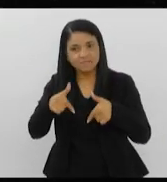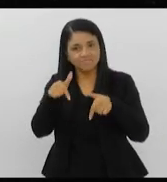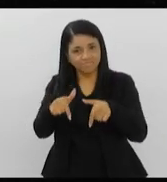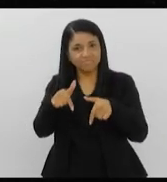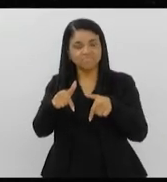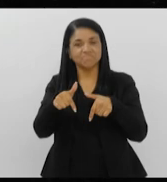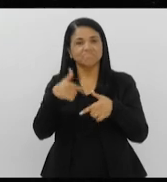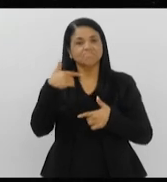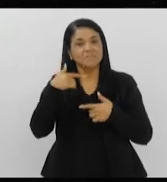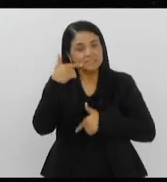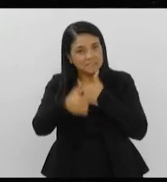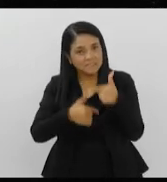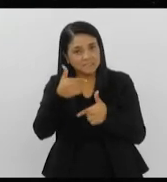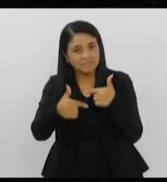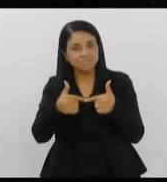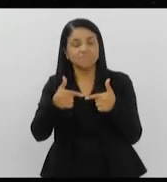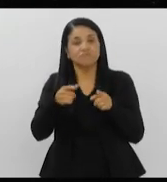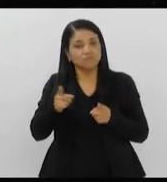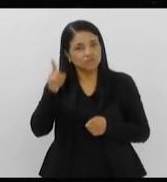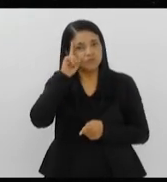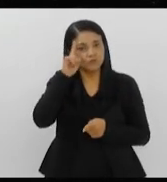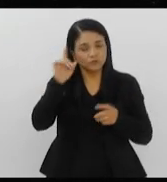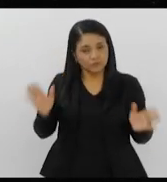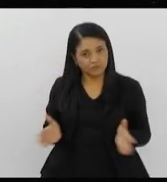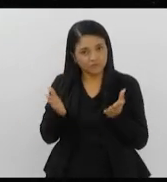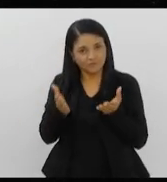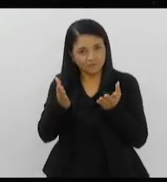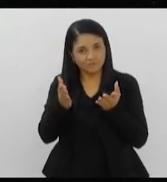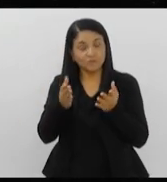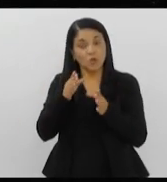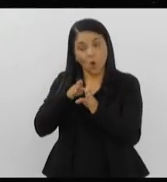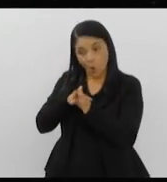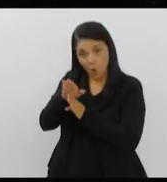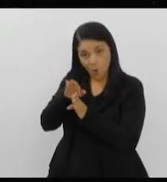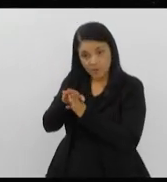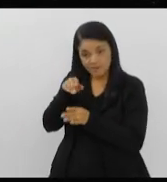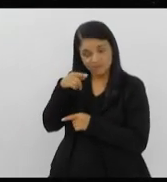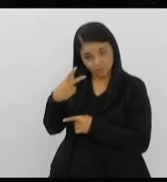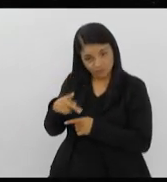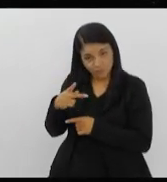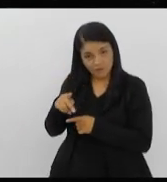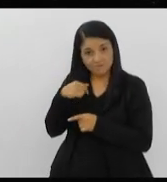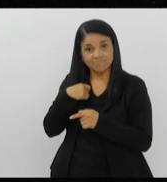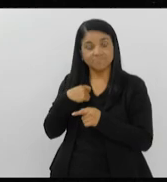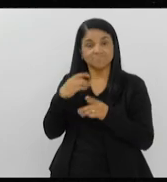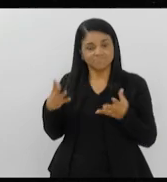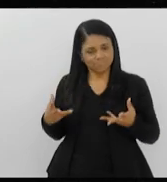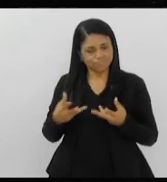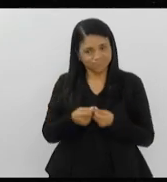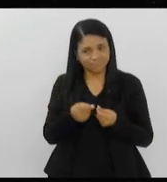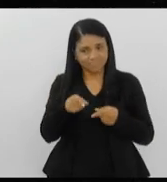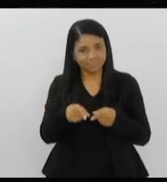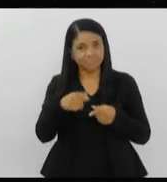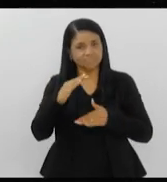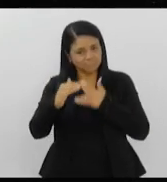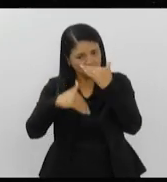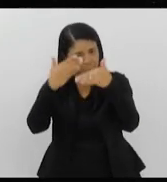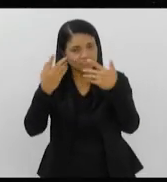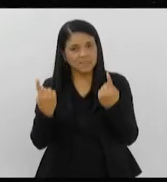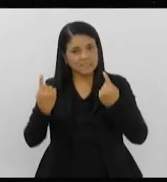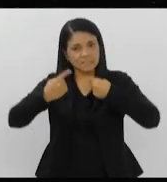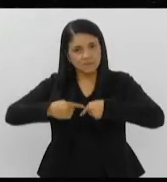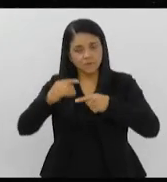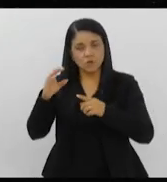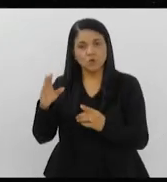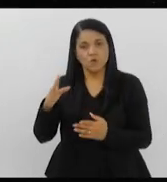ímpar que nos motivam diariamente sob sua orientação habilidosa alcançamos novos patamares e enfrentamos desafios com